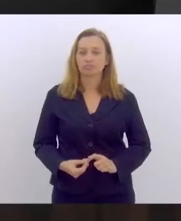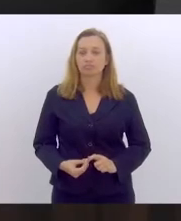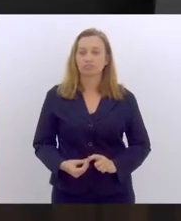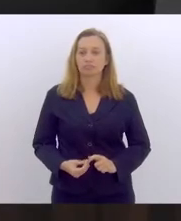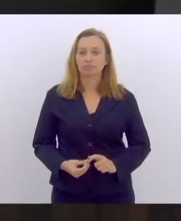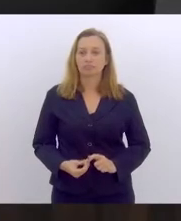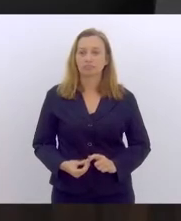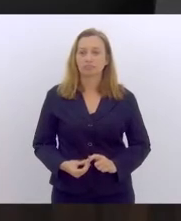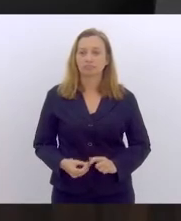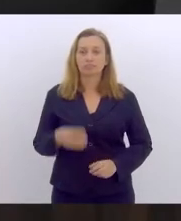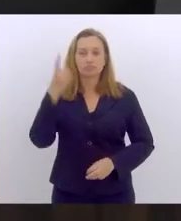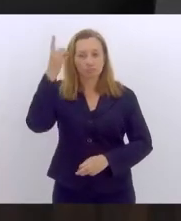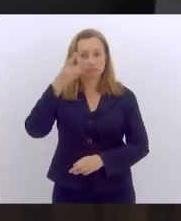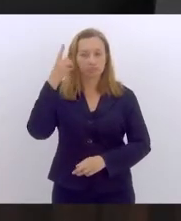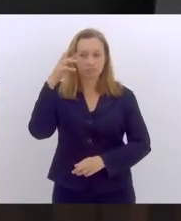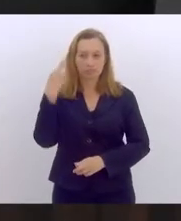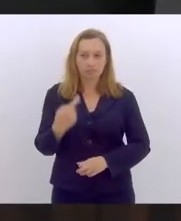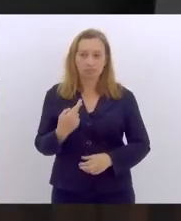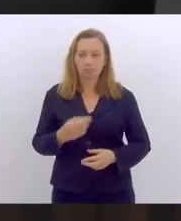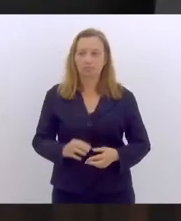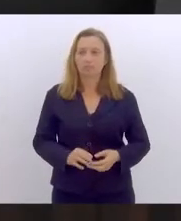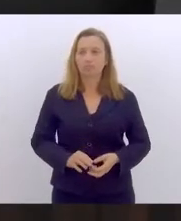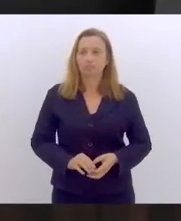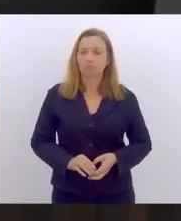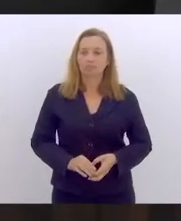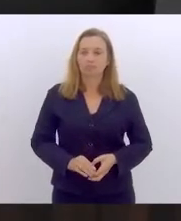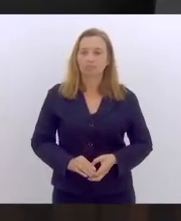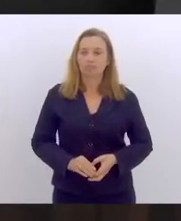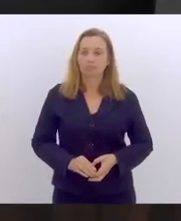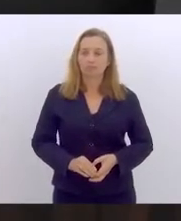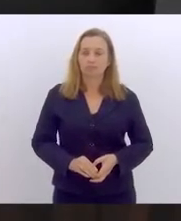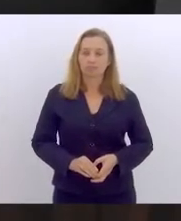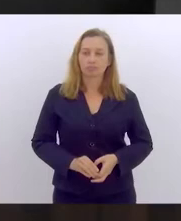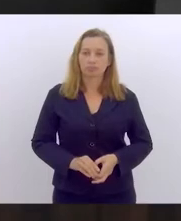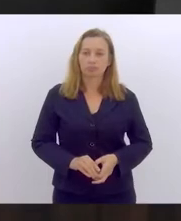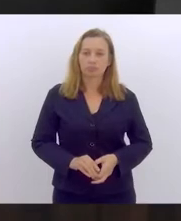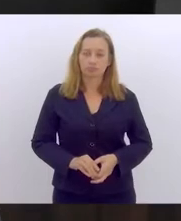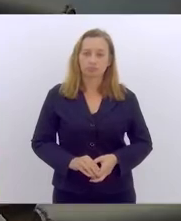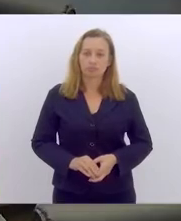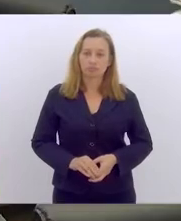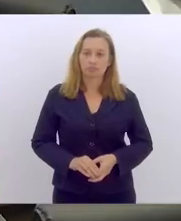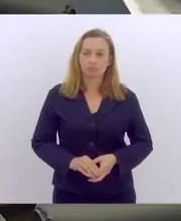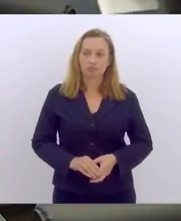Presidência convida a deputada Renata Souza.